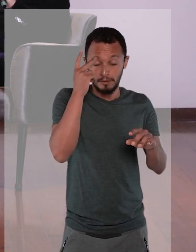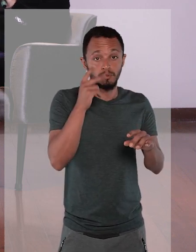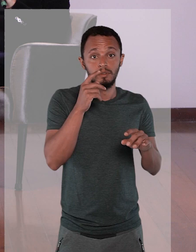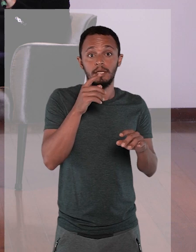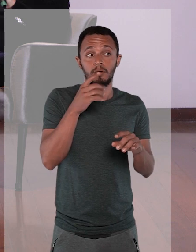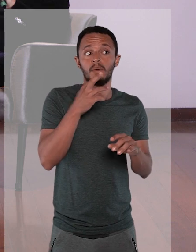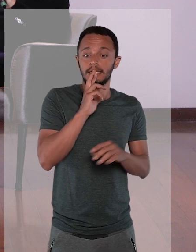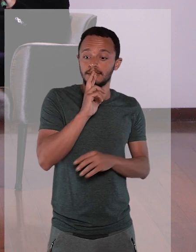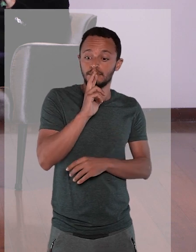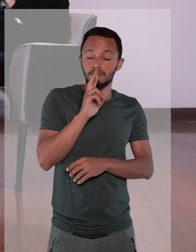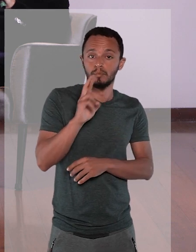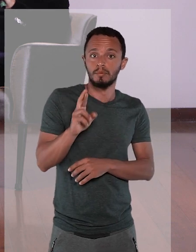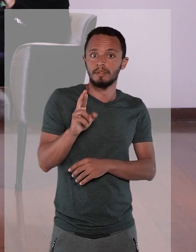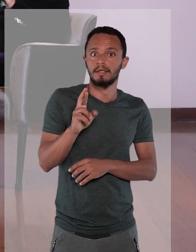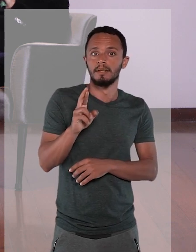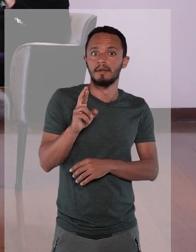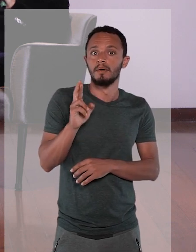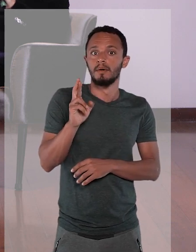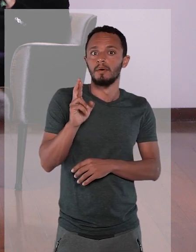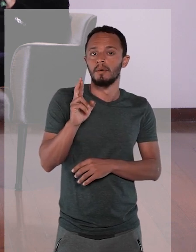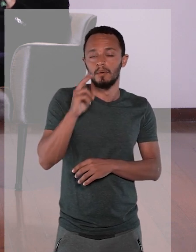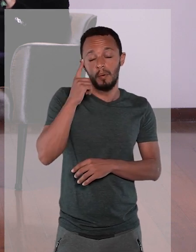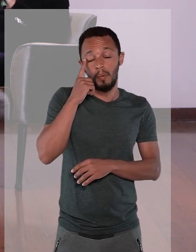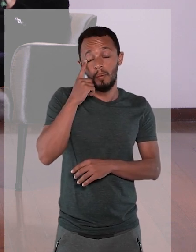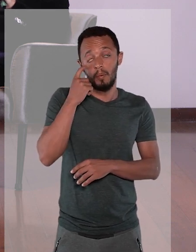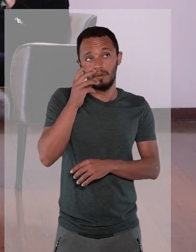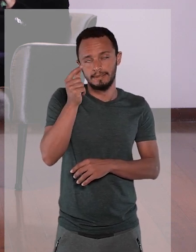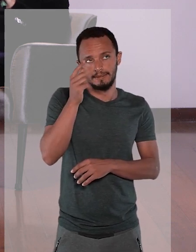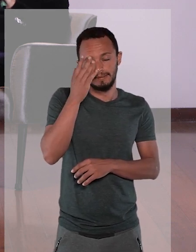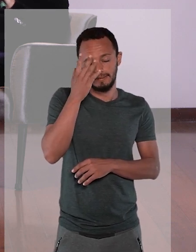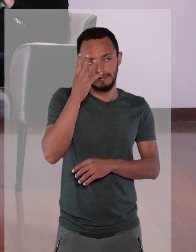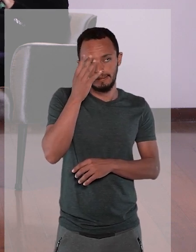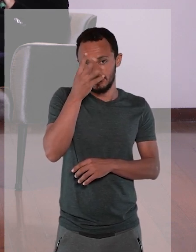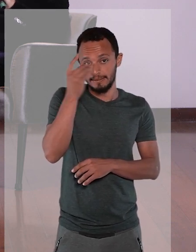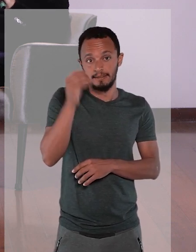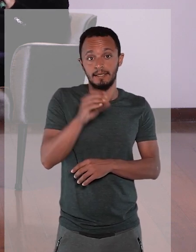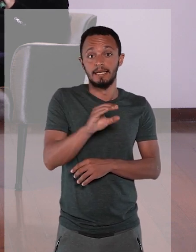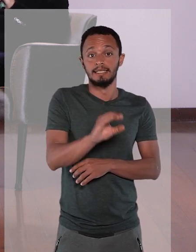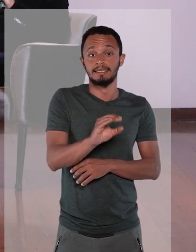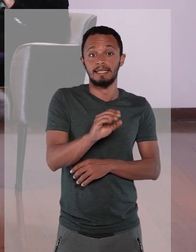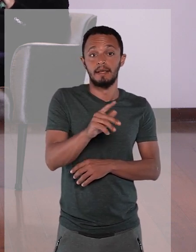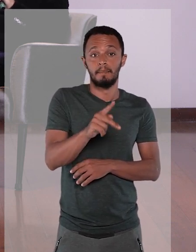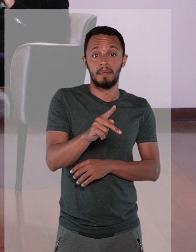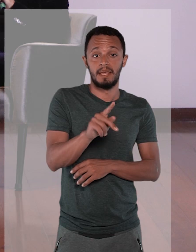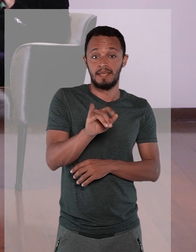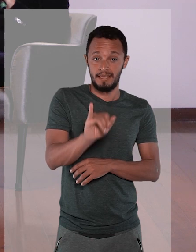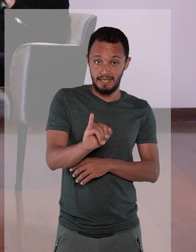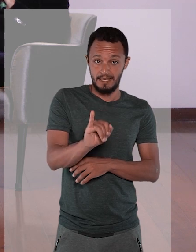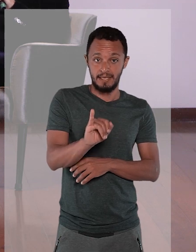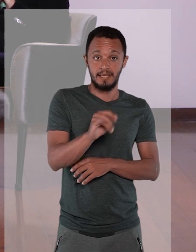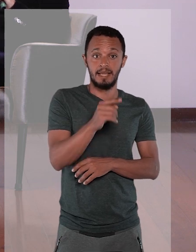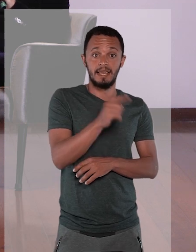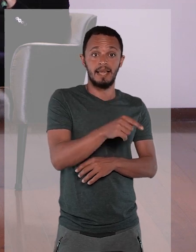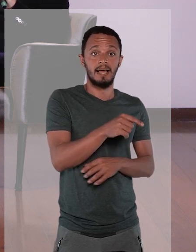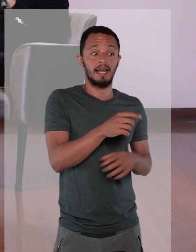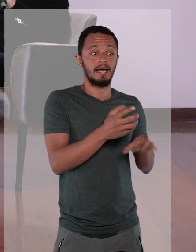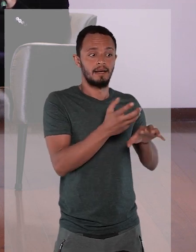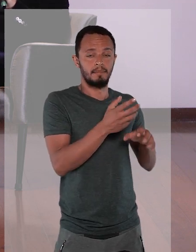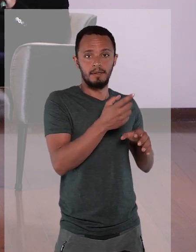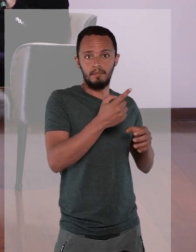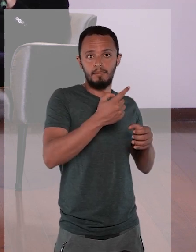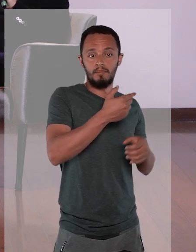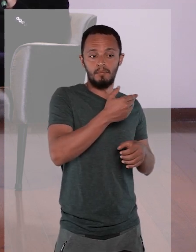disso, Processo? uma CPI na Câmara Municipal, porque disseram que